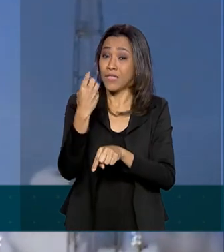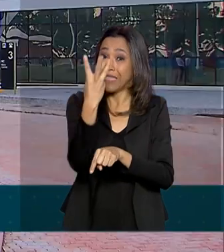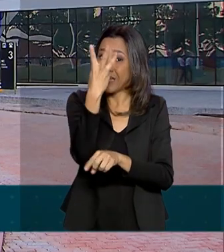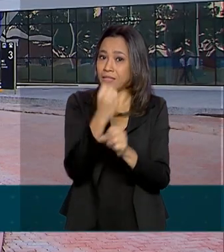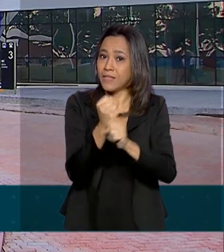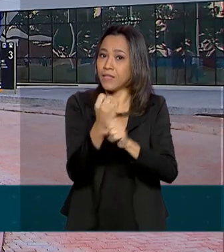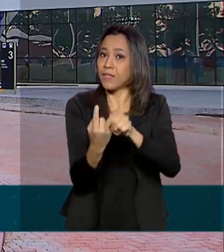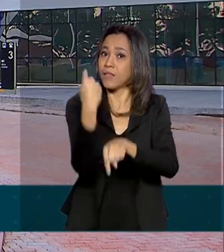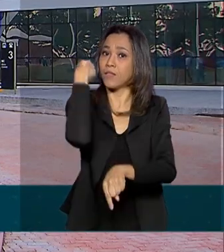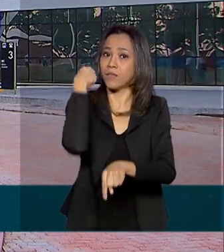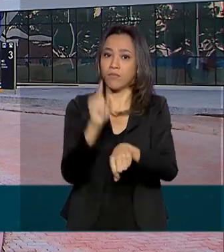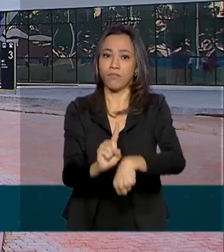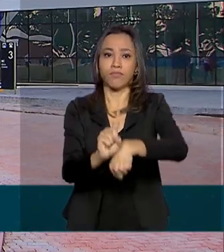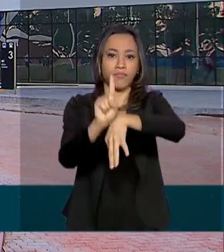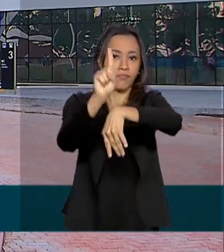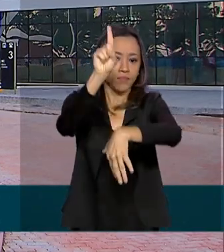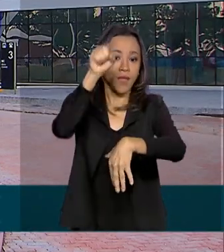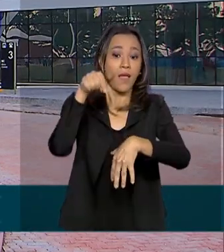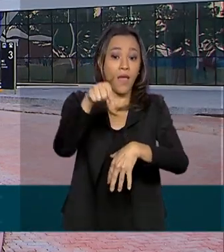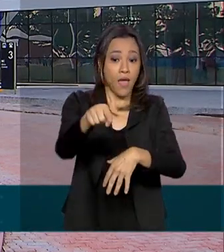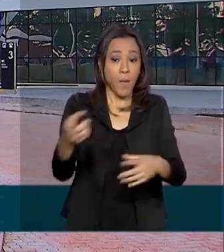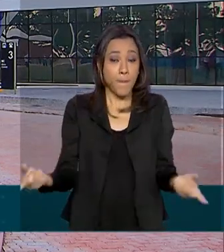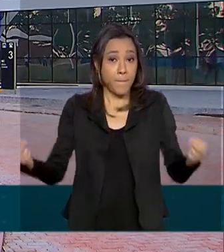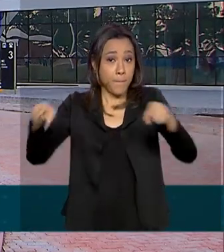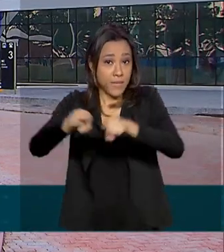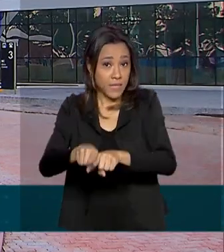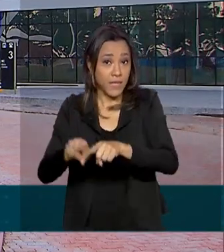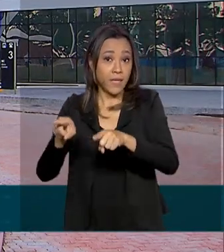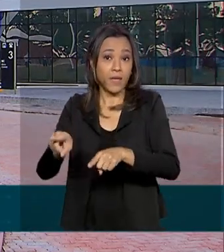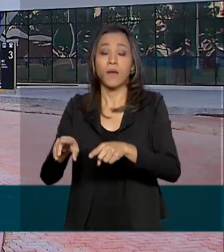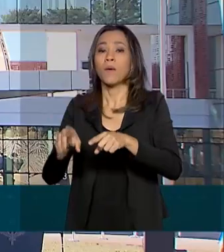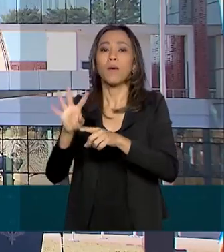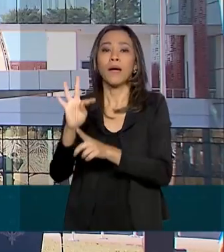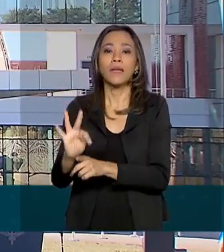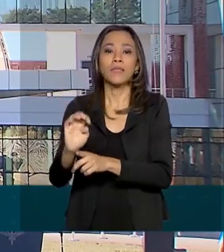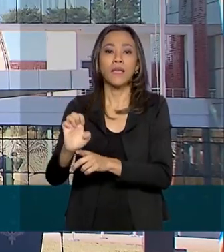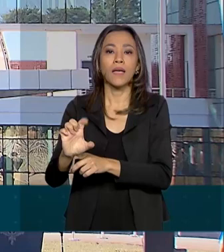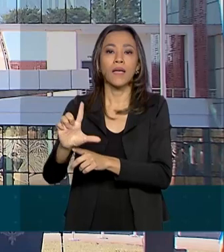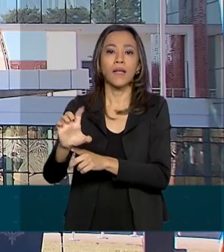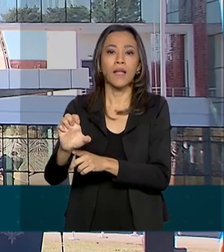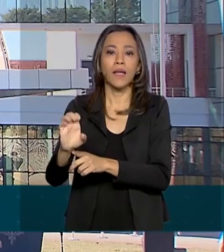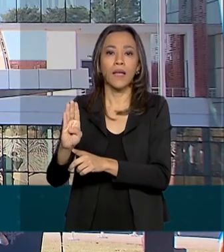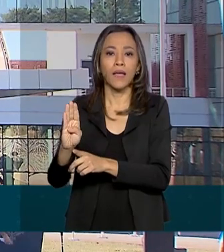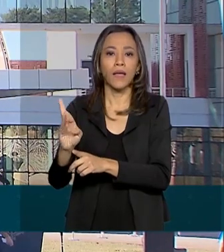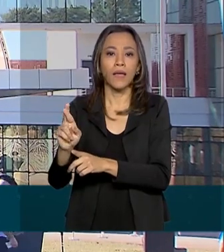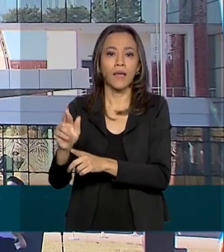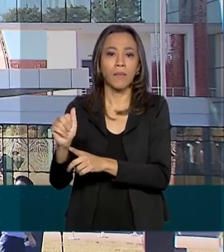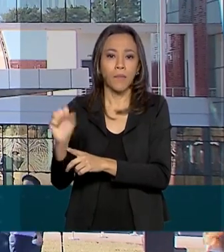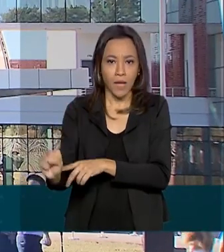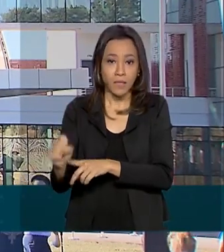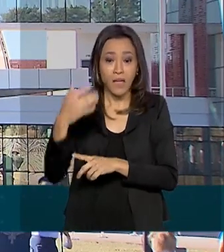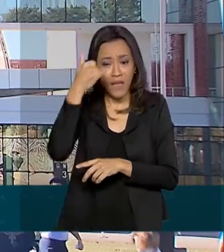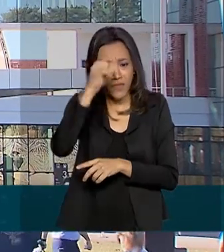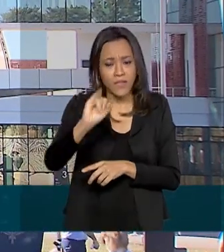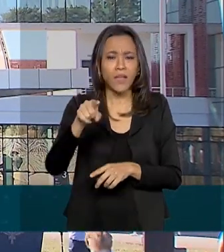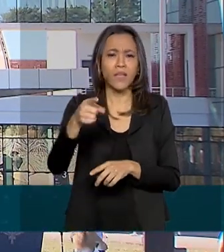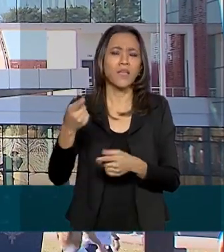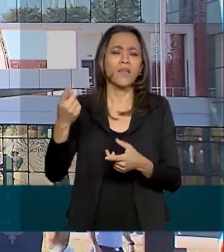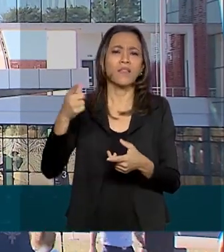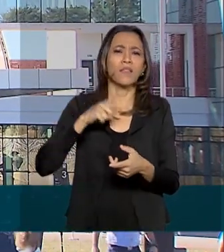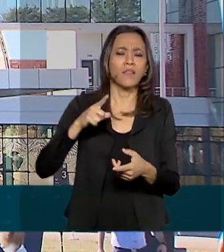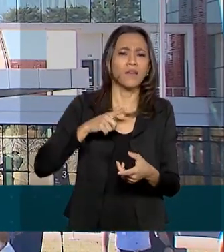O prédio, feito em parceria com a Telebras, foi projetado de forma a evitar que as atividades sejam paralisadas ou que haja